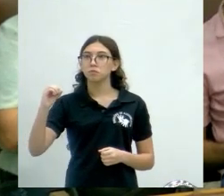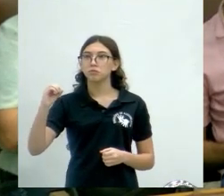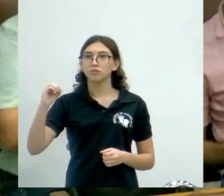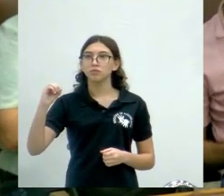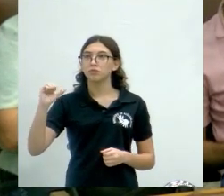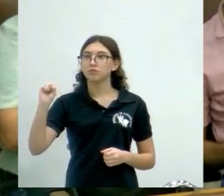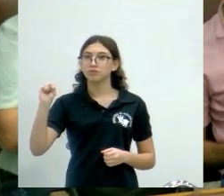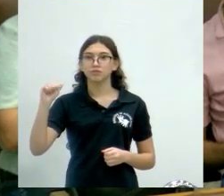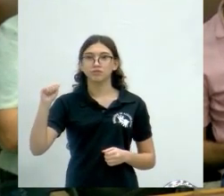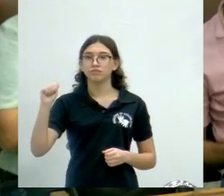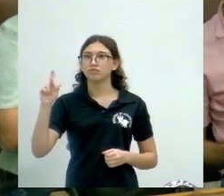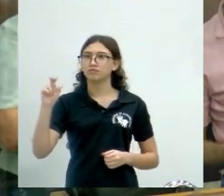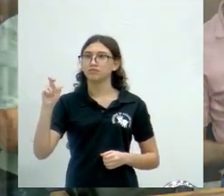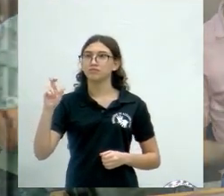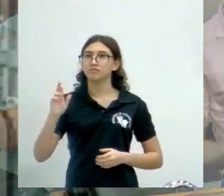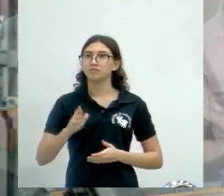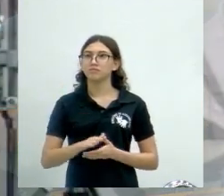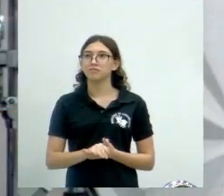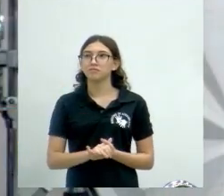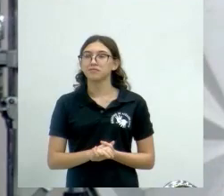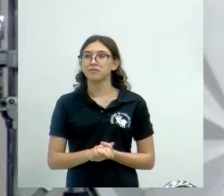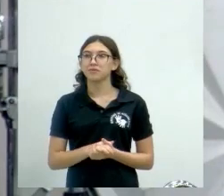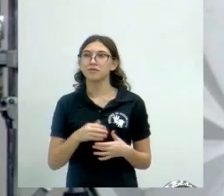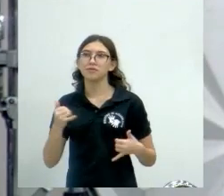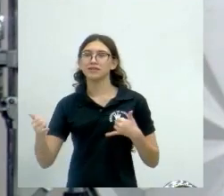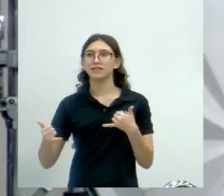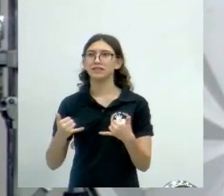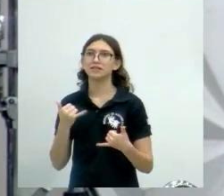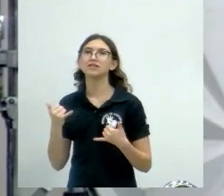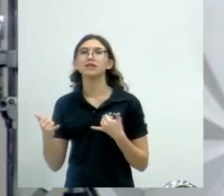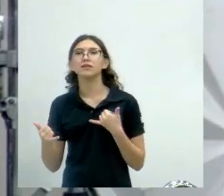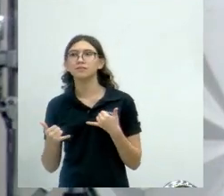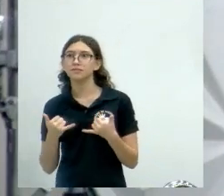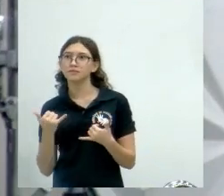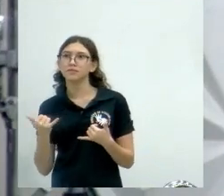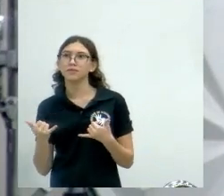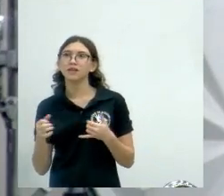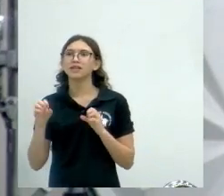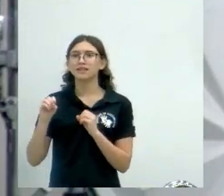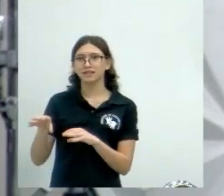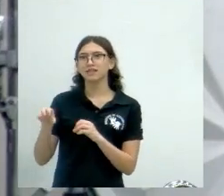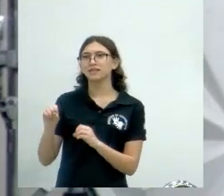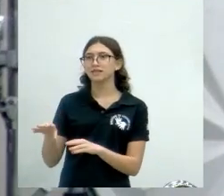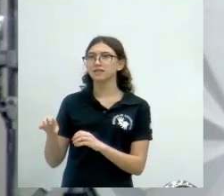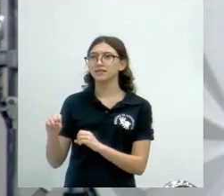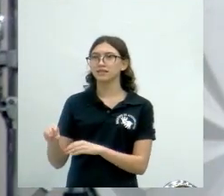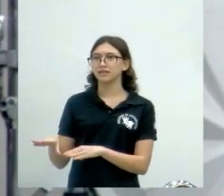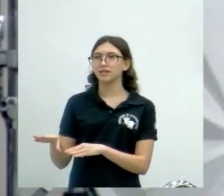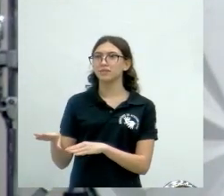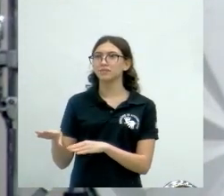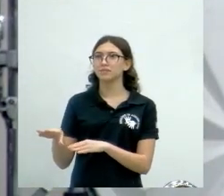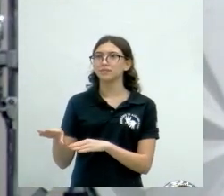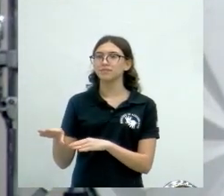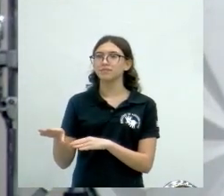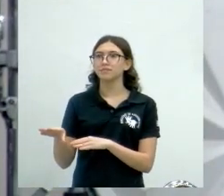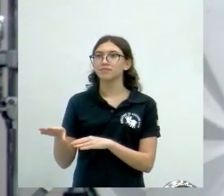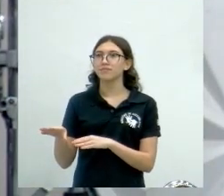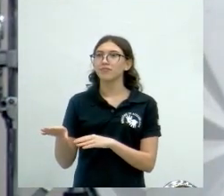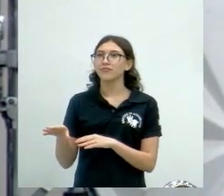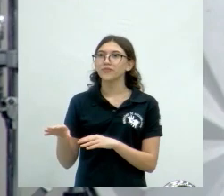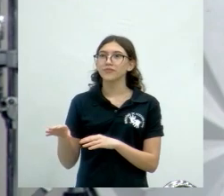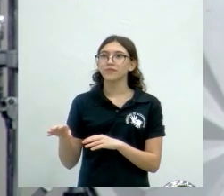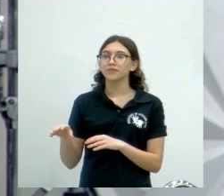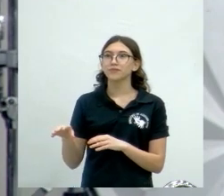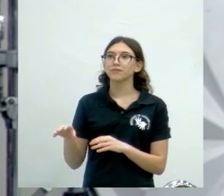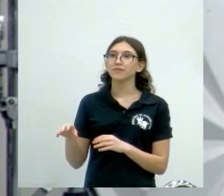conceito dinâmico, tá? Que traz a ideia de ensino, instrução, e não apenas como